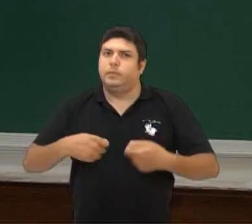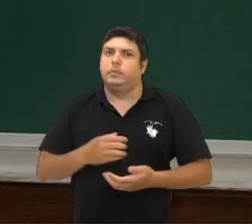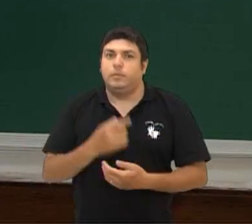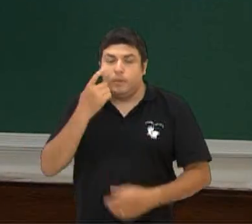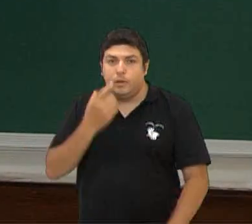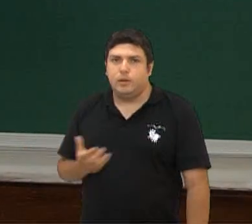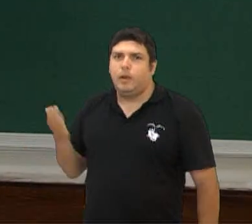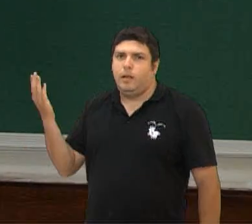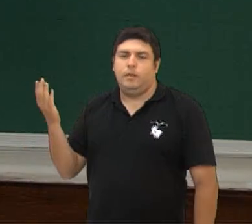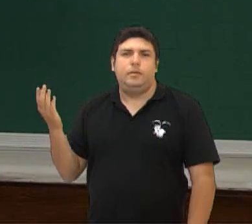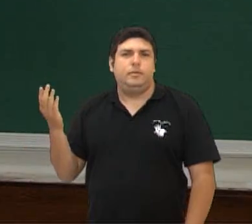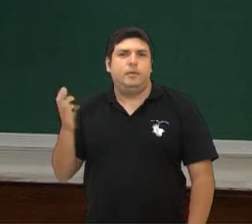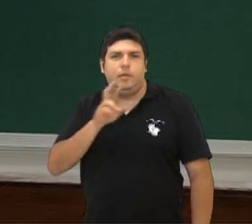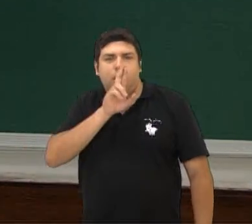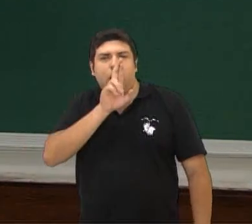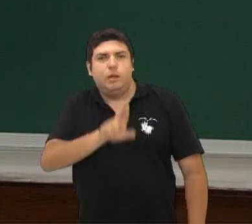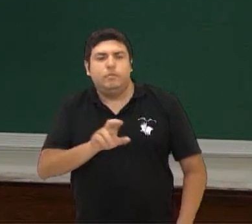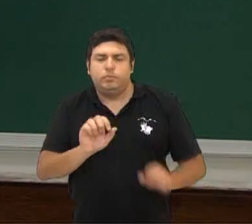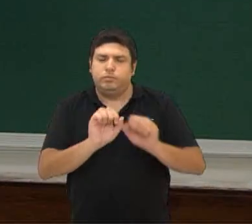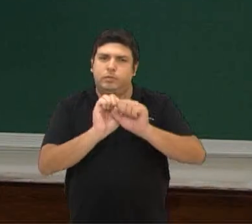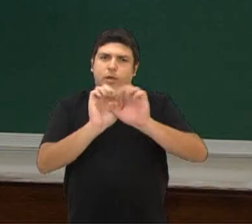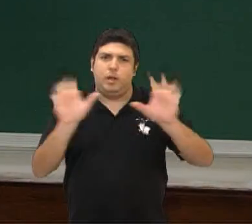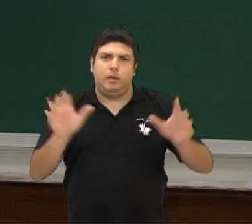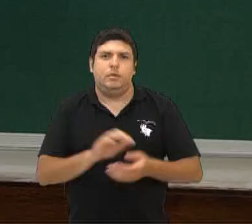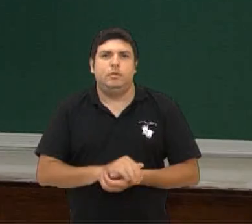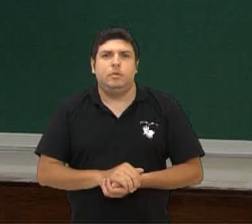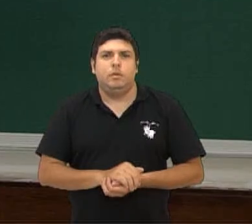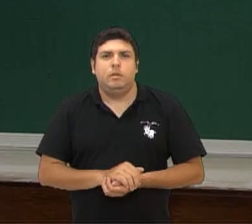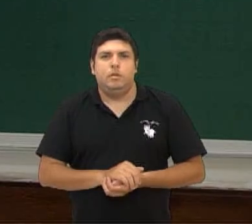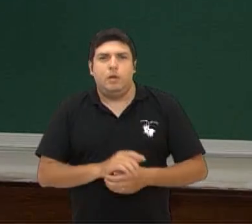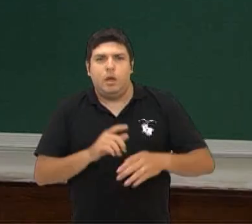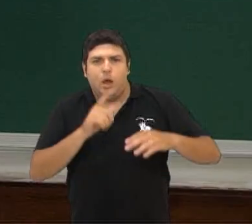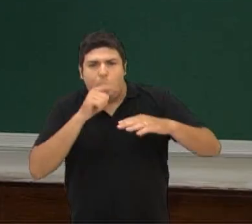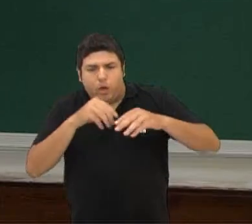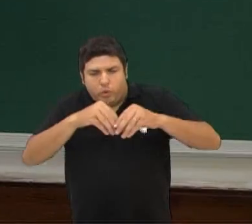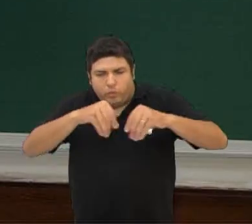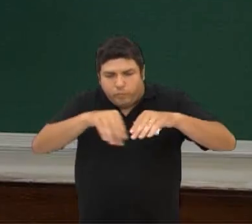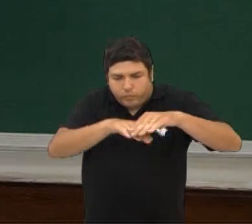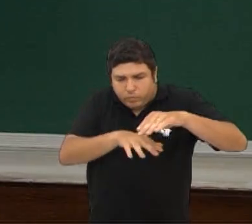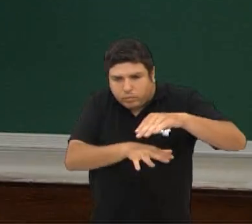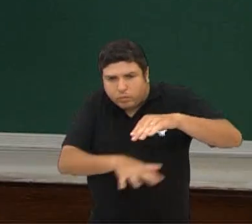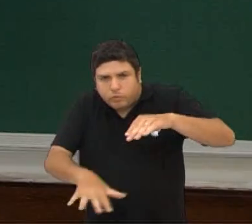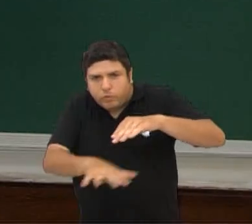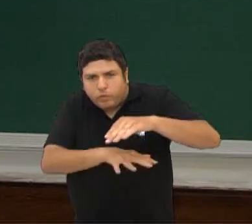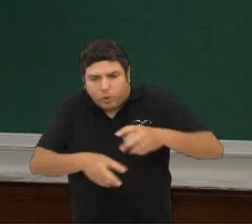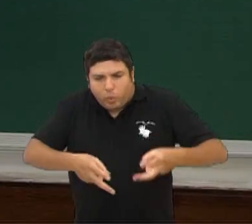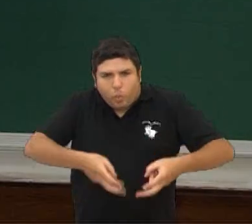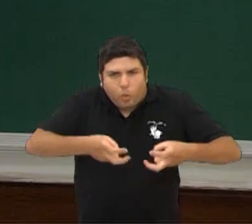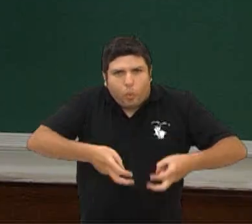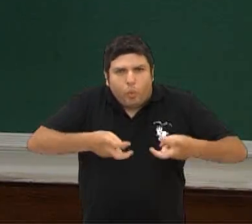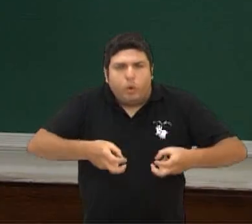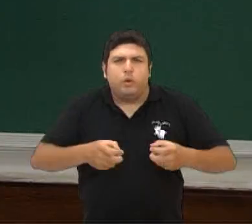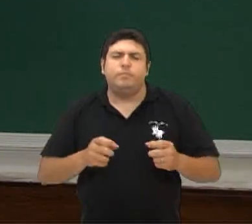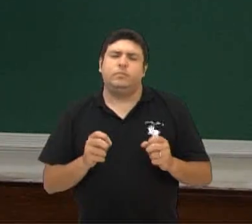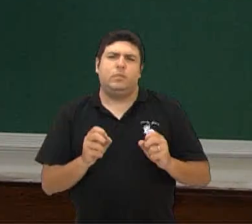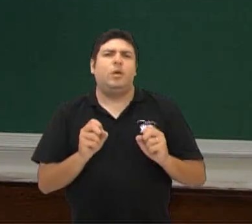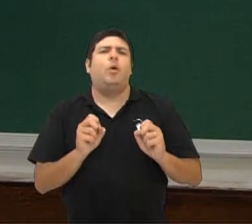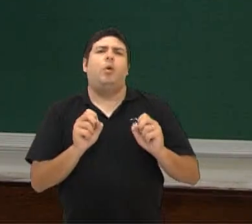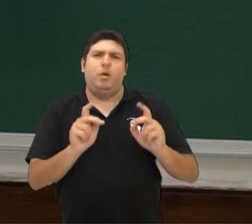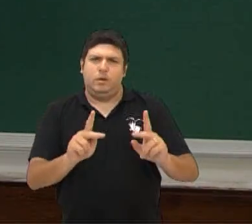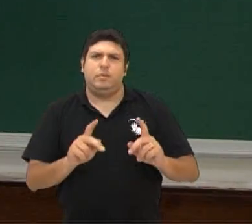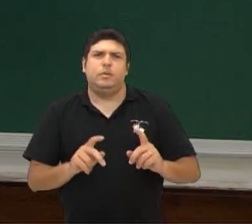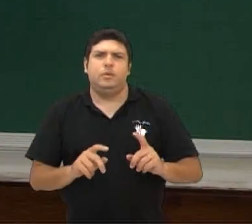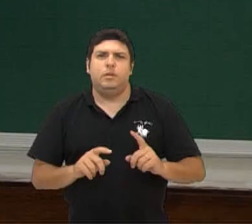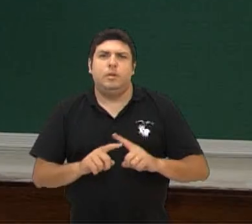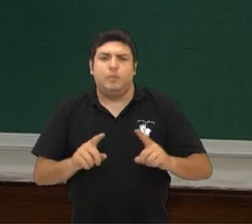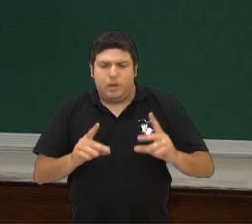resposta e está claro na cabeça de todo mundo. Por que não pode ser explorar leitos de água subterrânea? Você até consegue mais água explorando. Mas você concorda que uma hora